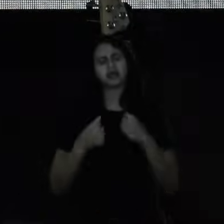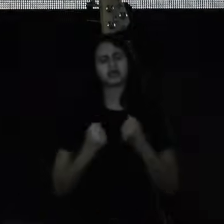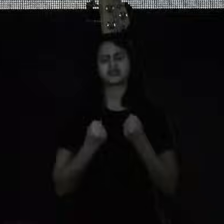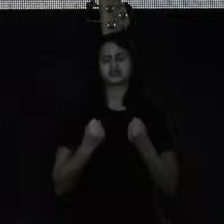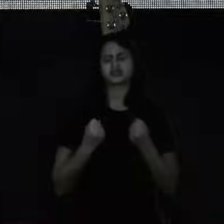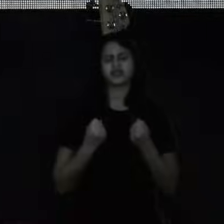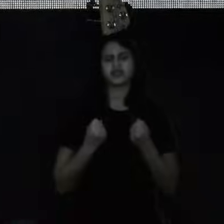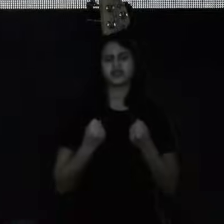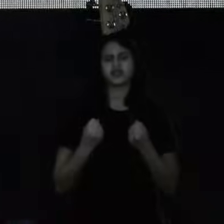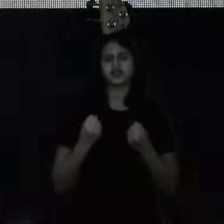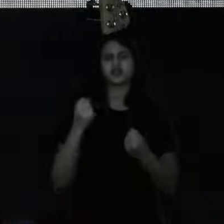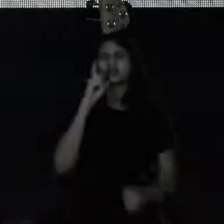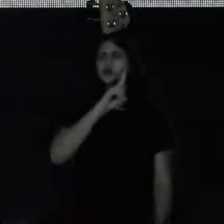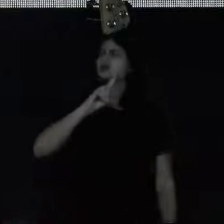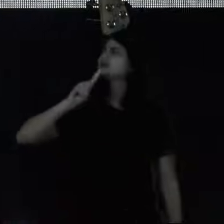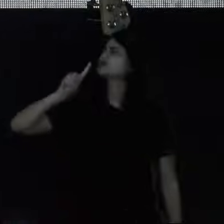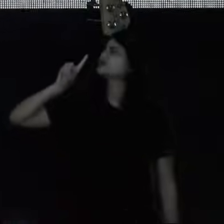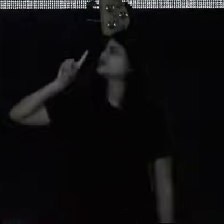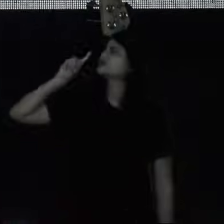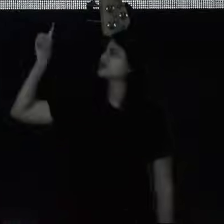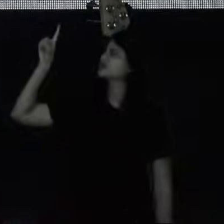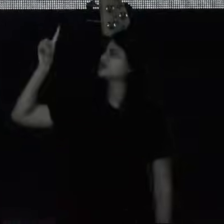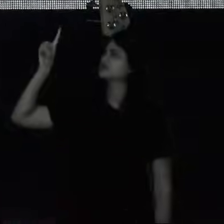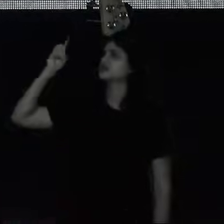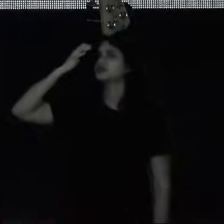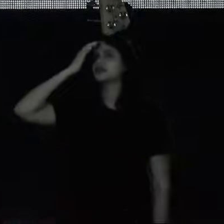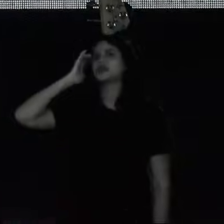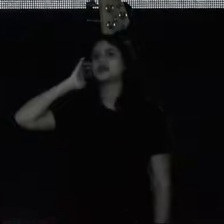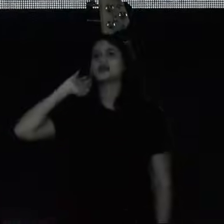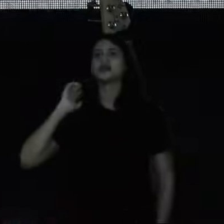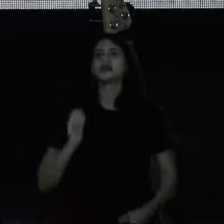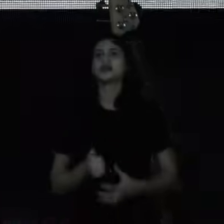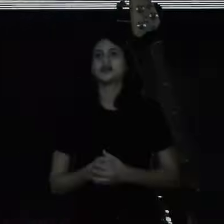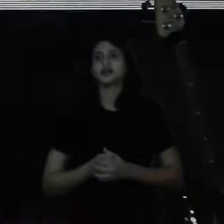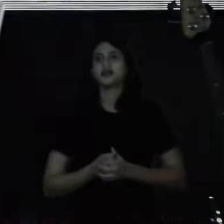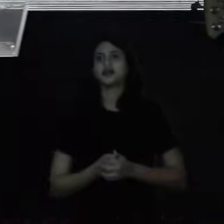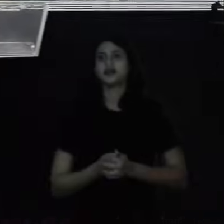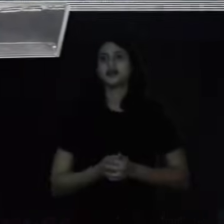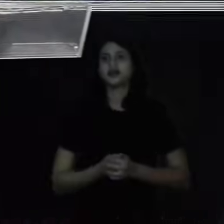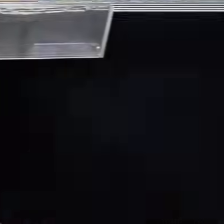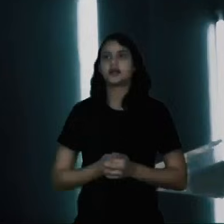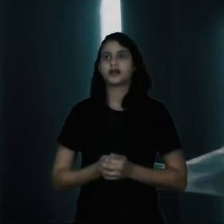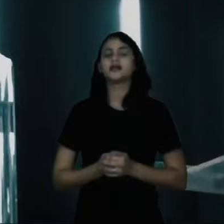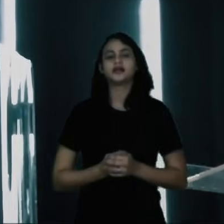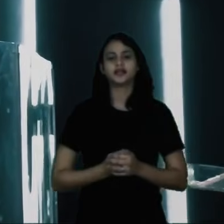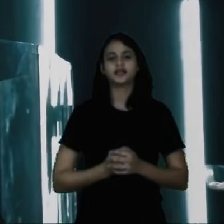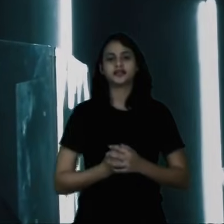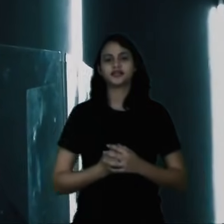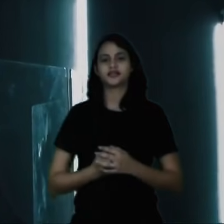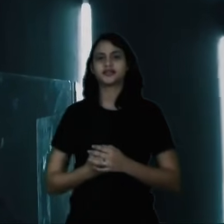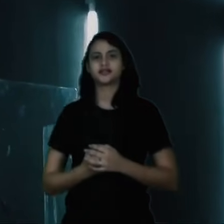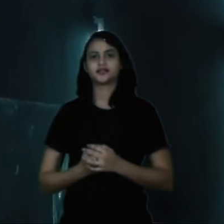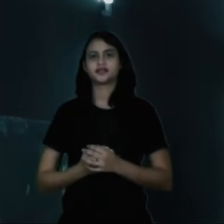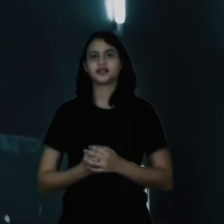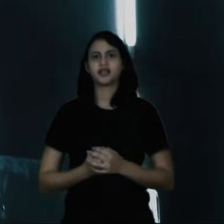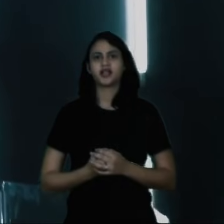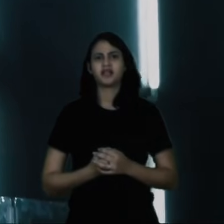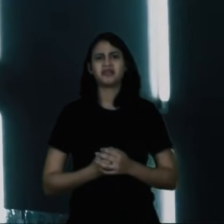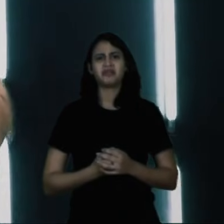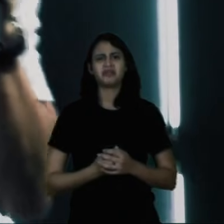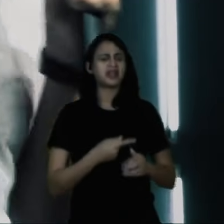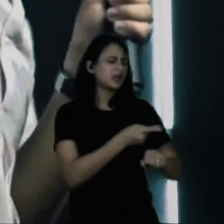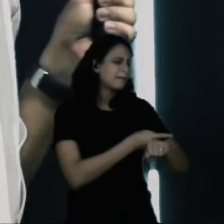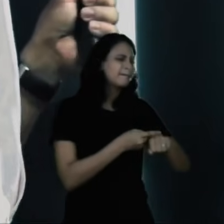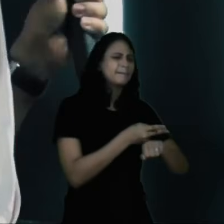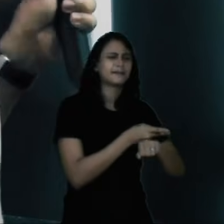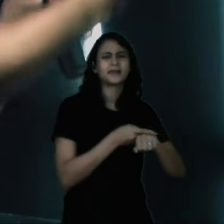que projetou toda a minha vida. Então, para de ficar buscando aprovação nas pessoas se você já tem